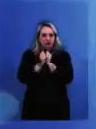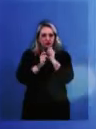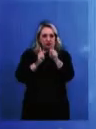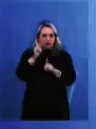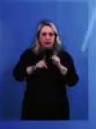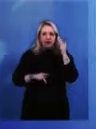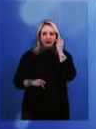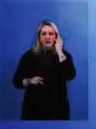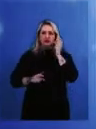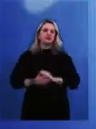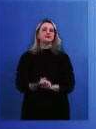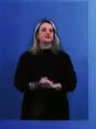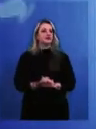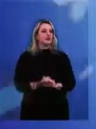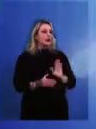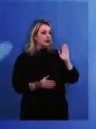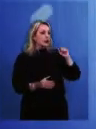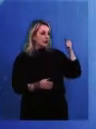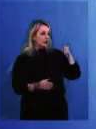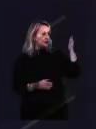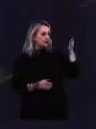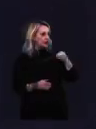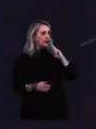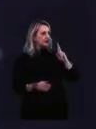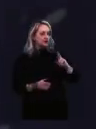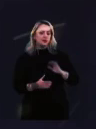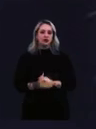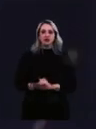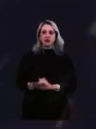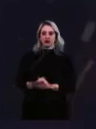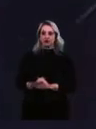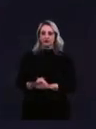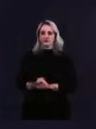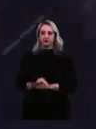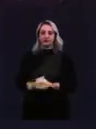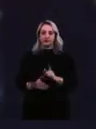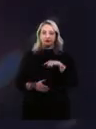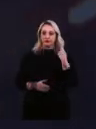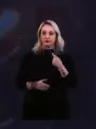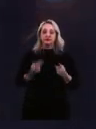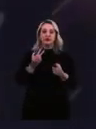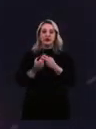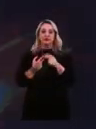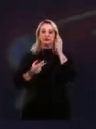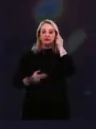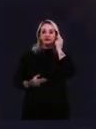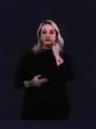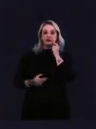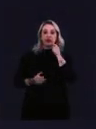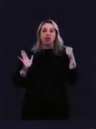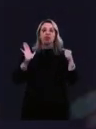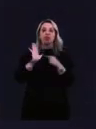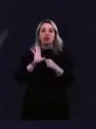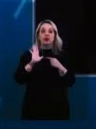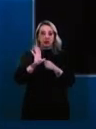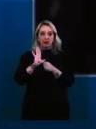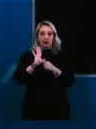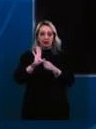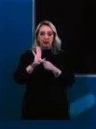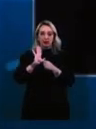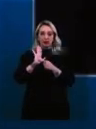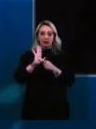de São Paulo? Candidato, 1 minuto e meio para a resposta. Nós vamos prender o Ricardo Nunes por uma denúncia